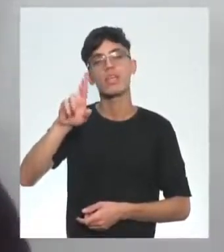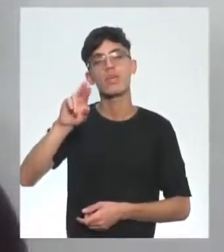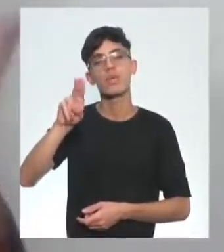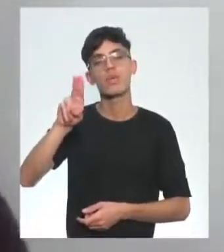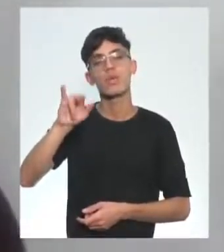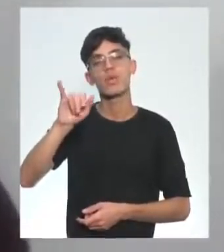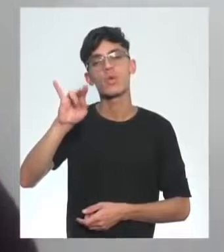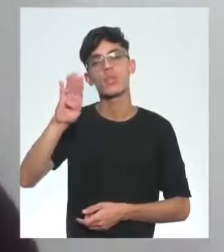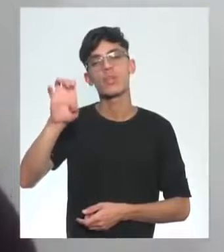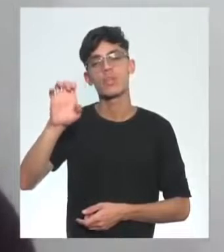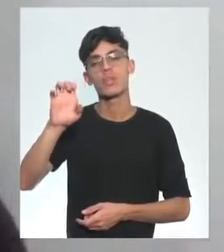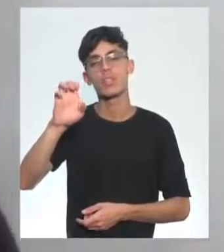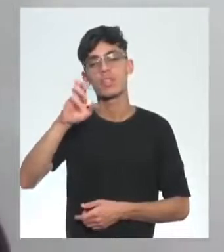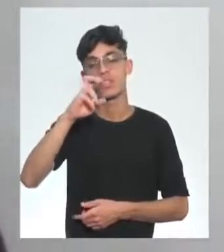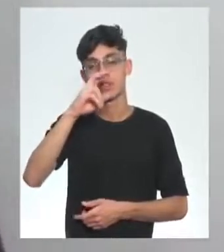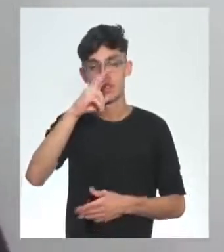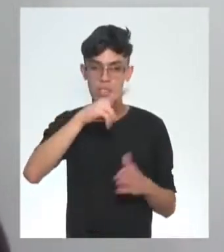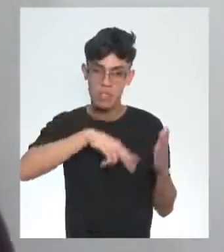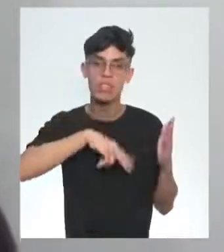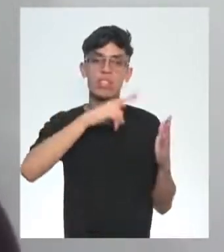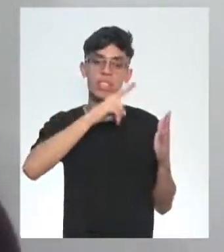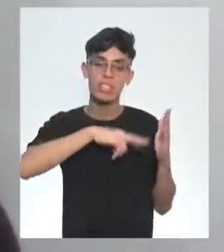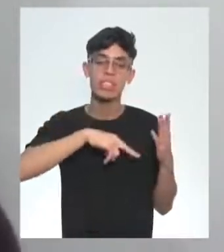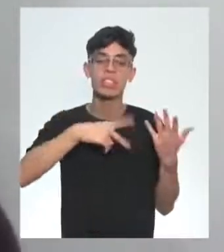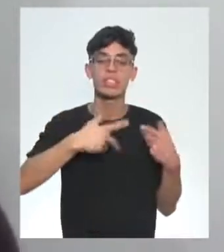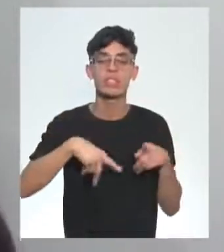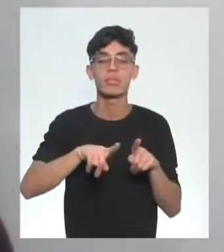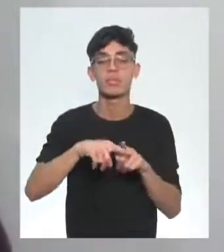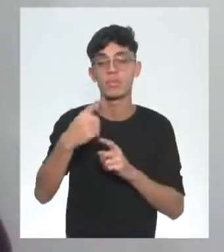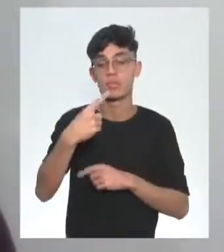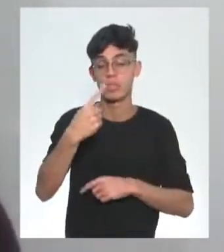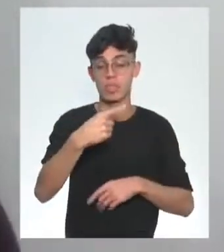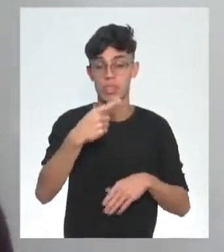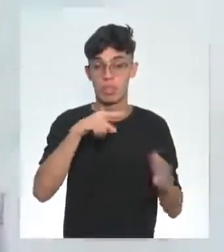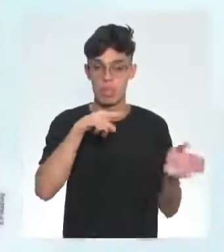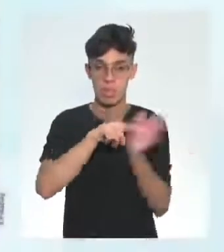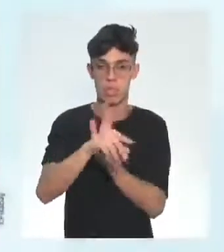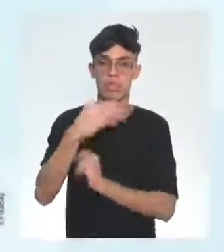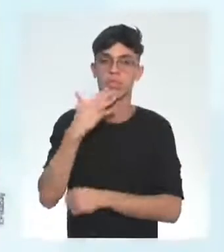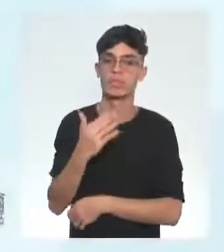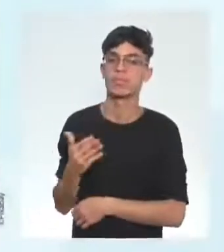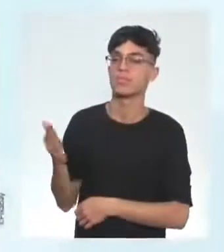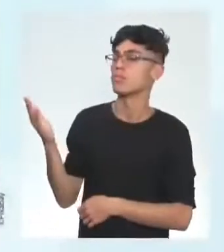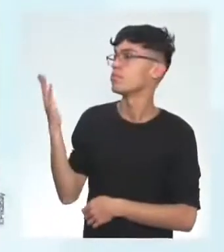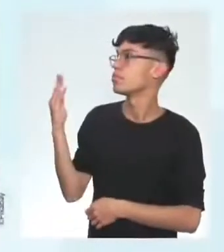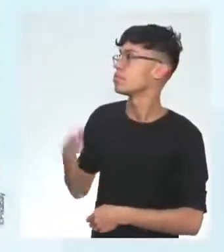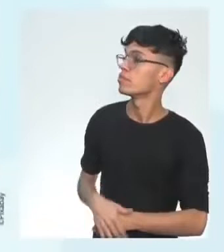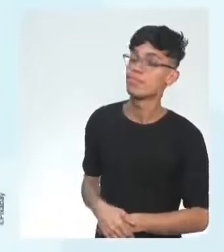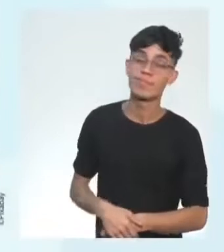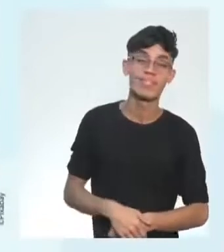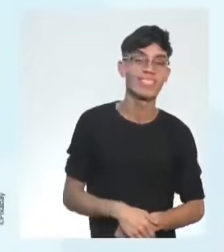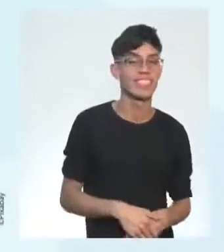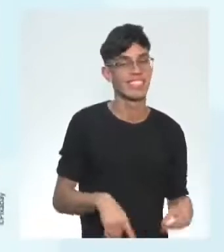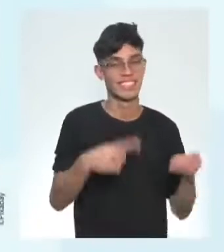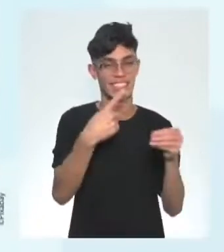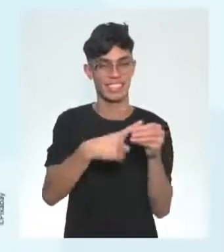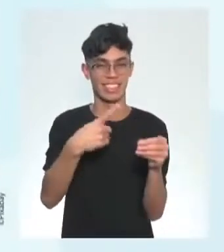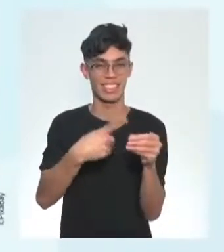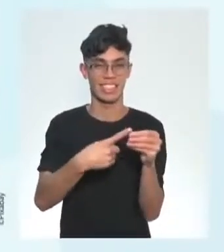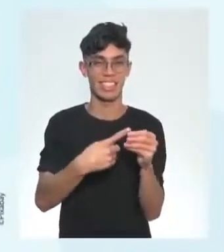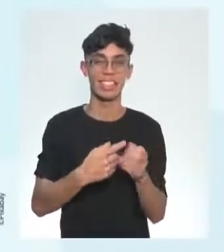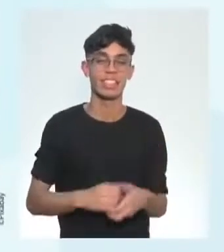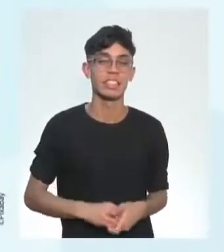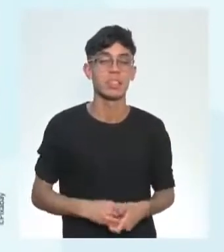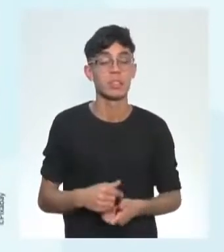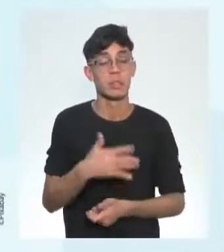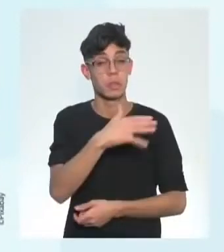só, a gente vai ler mais tarde isso aí, vai ficar lendo. E primeira pergunta, na tela. Na tela temos uma cidade. Essa cidade,